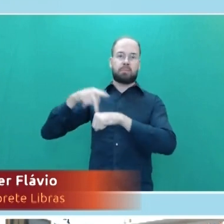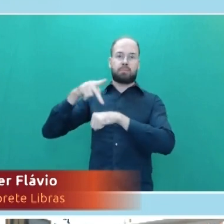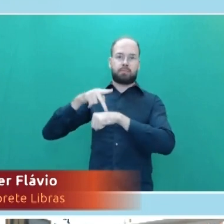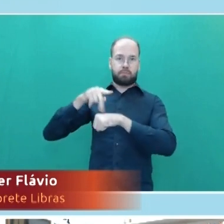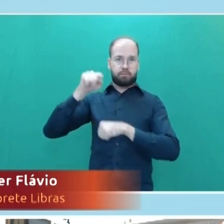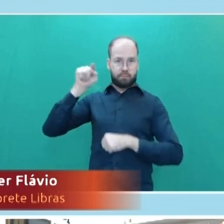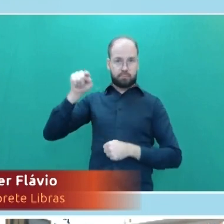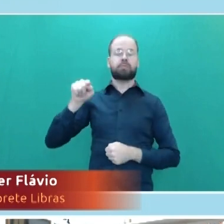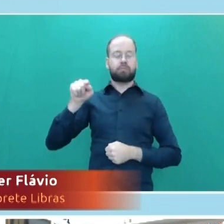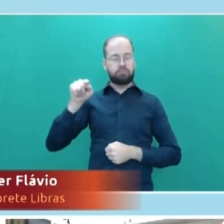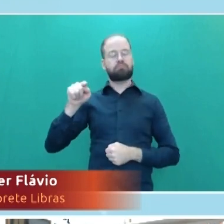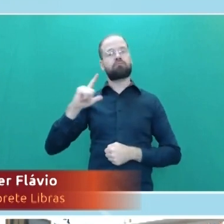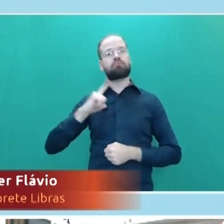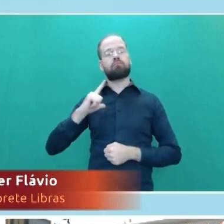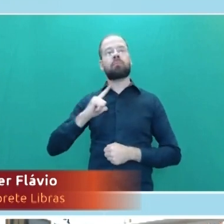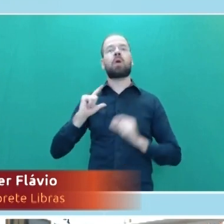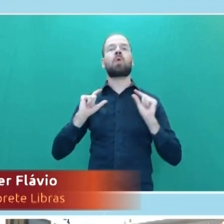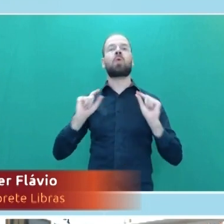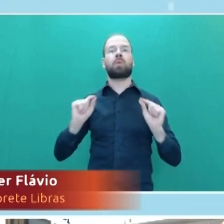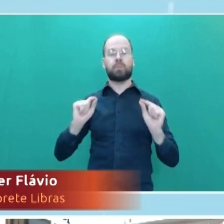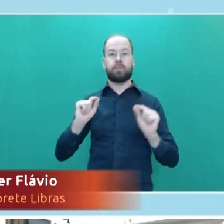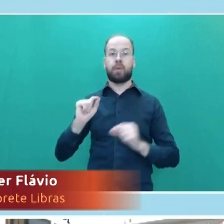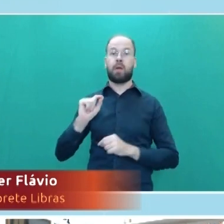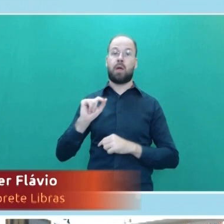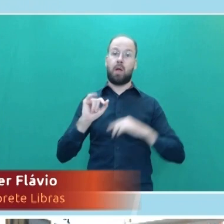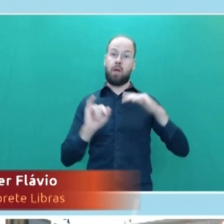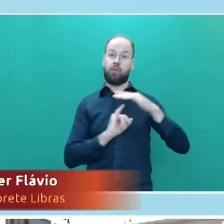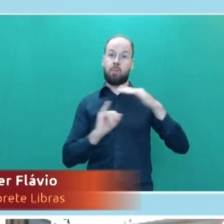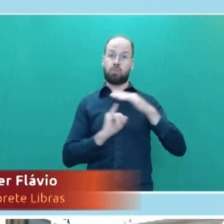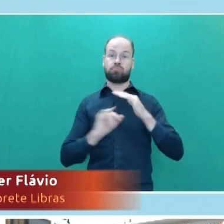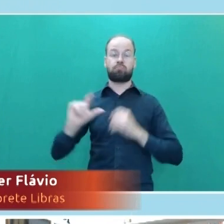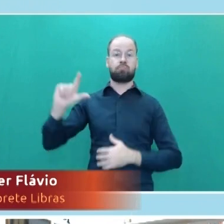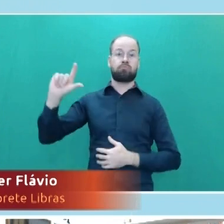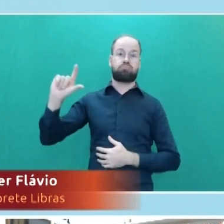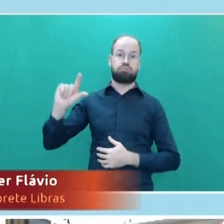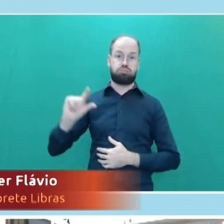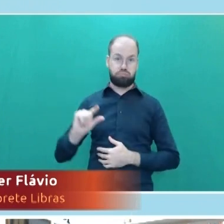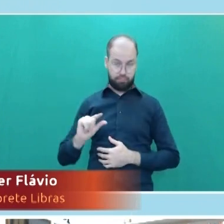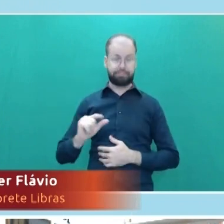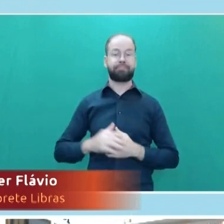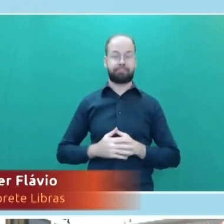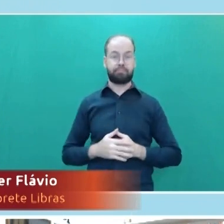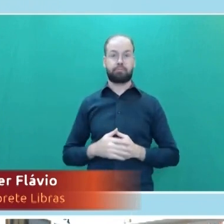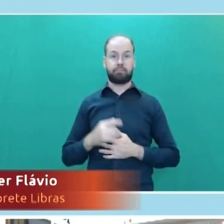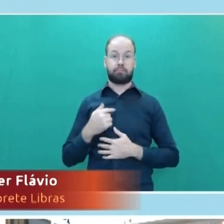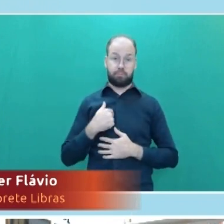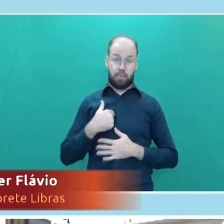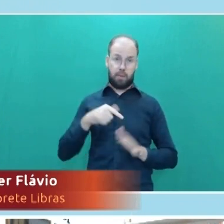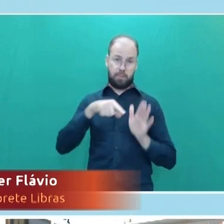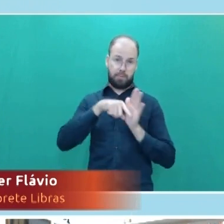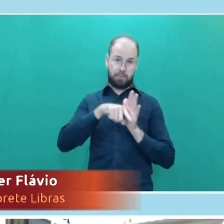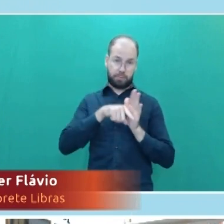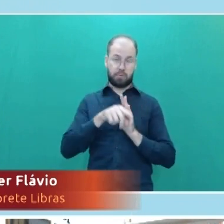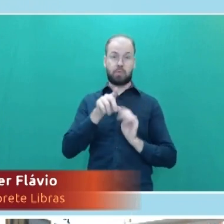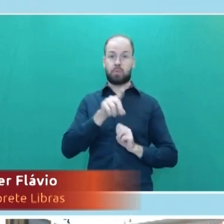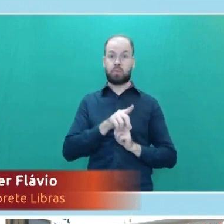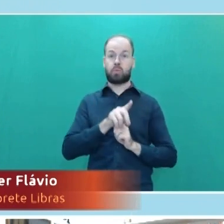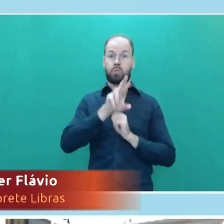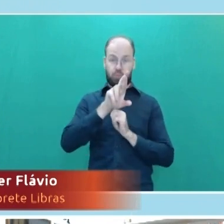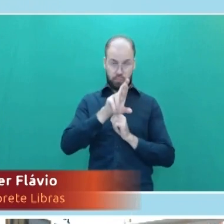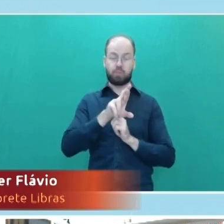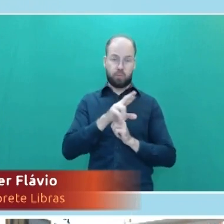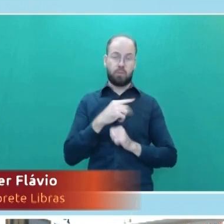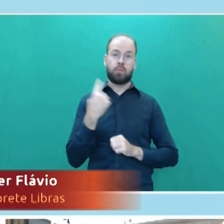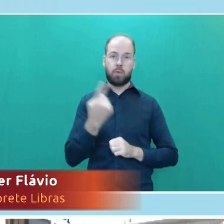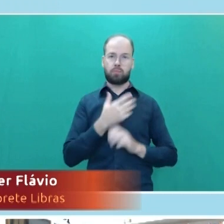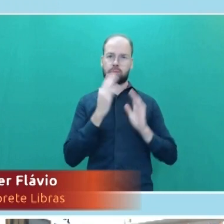escandinavos, a taxa de informalidade cai a níveis muito baixos. A minha pesquisa de doutorado, né, nós